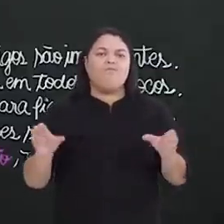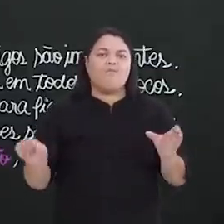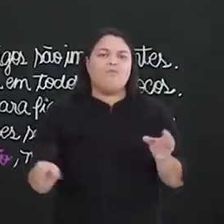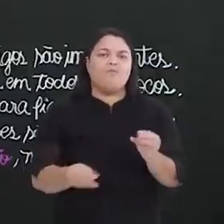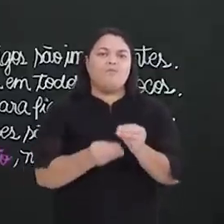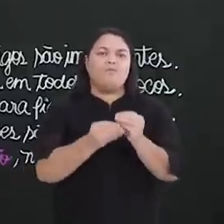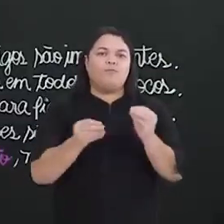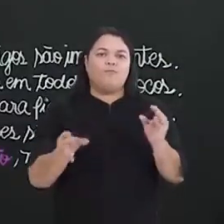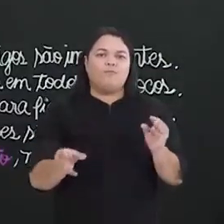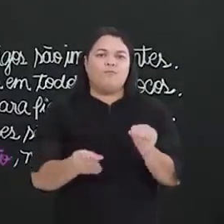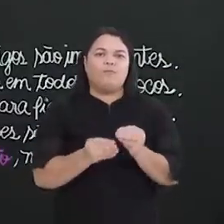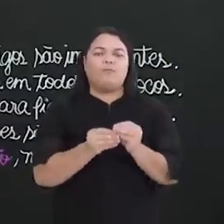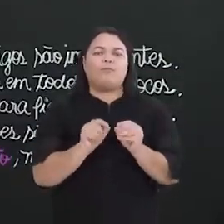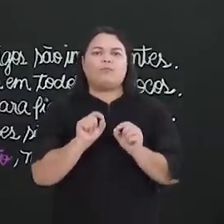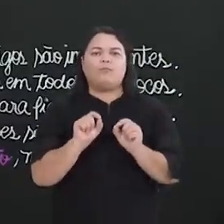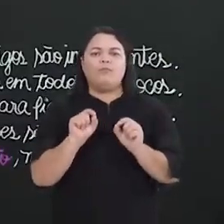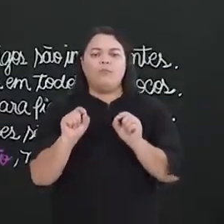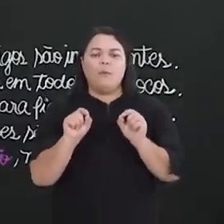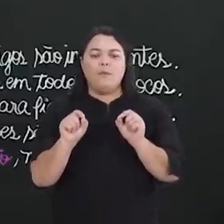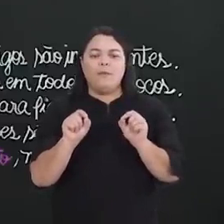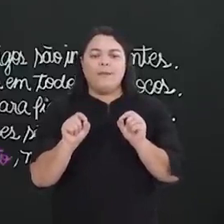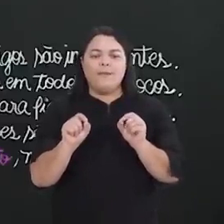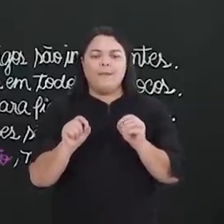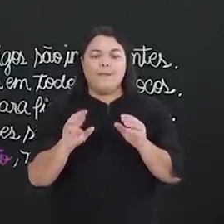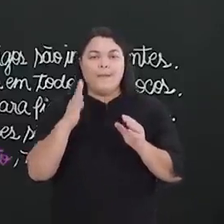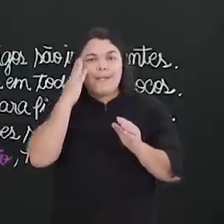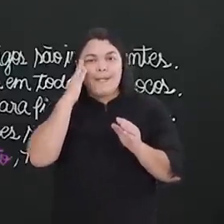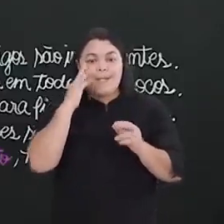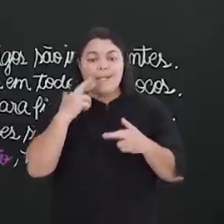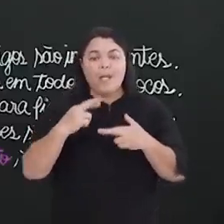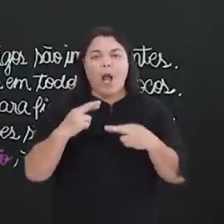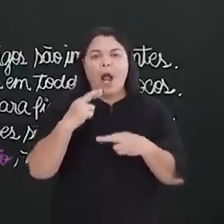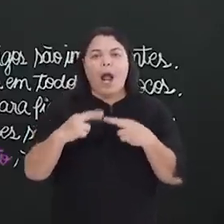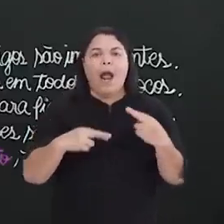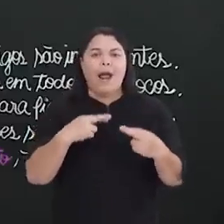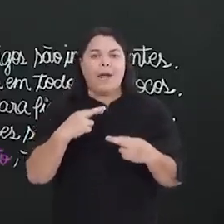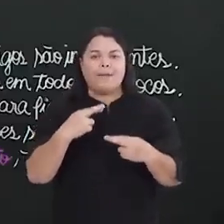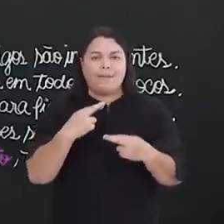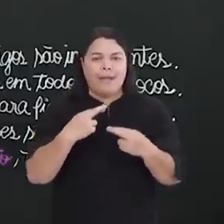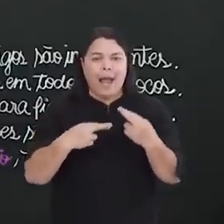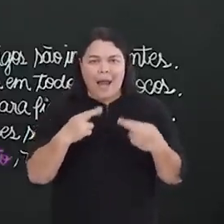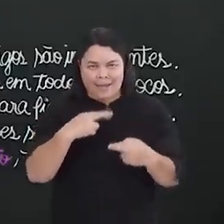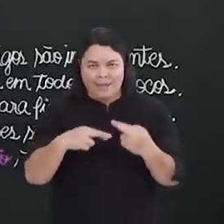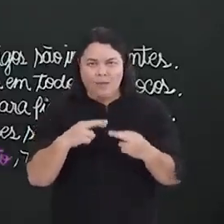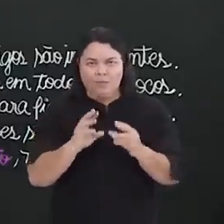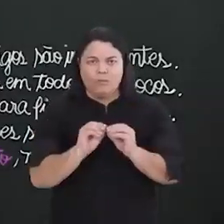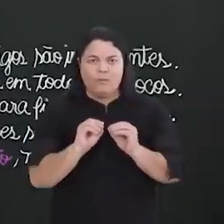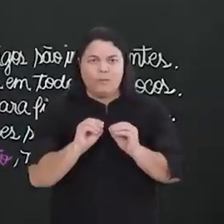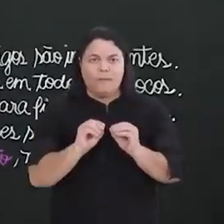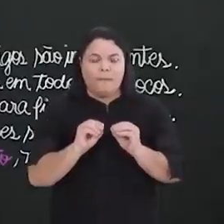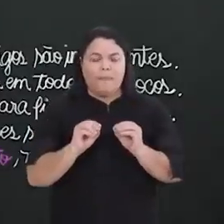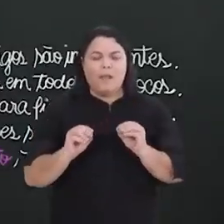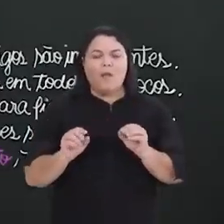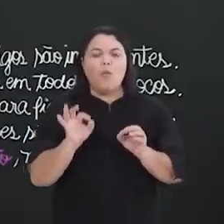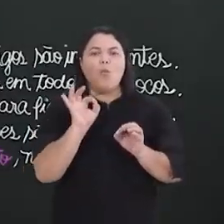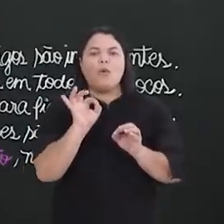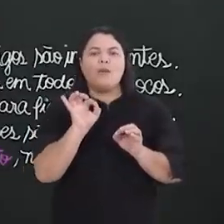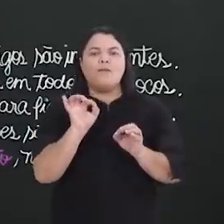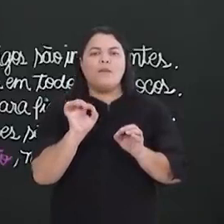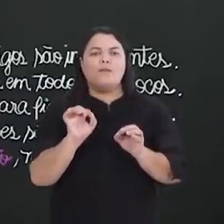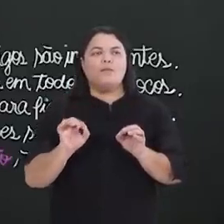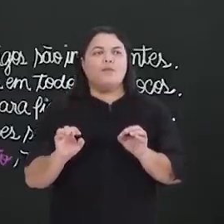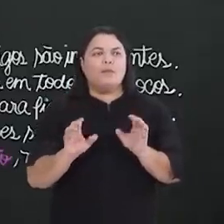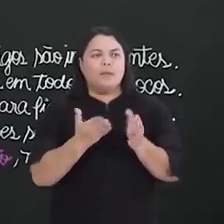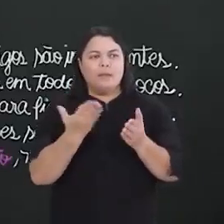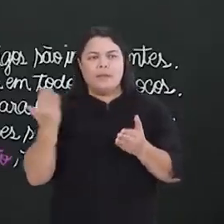algumas conjunções, pronomes, para estabelecer essa relação. No caso das orações coordenadas, nós vamos usar as conjunções